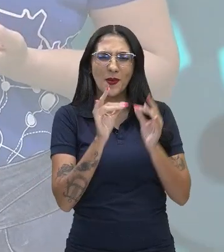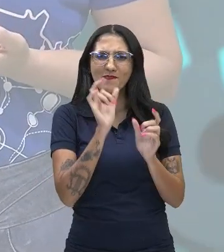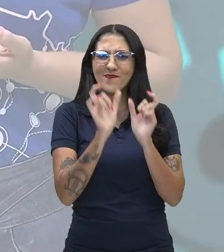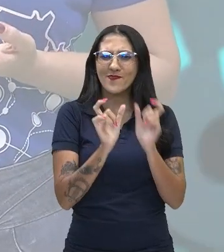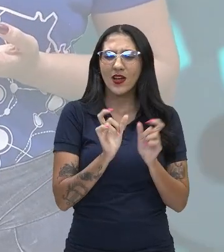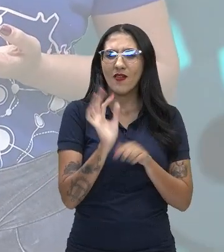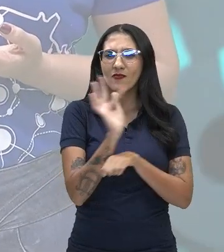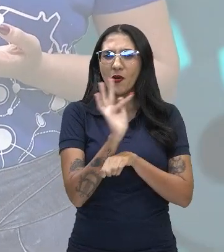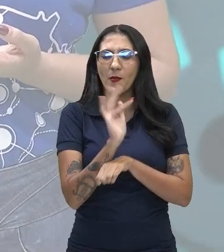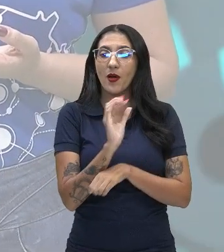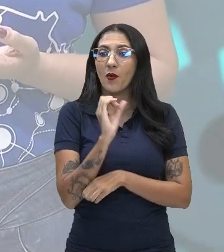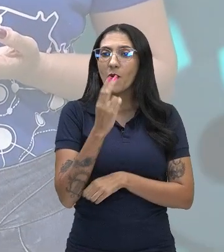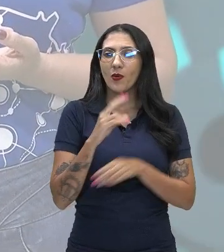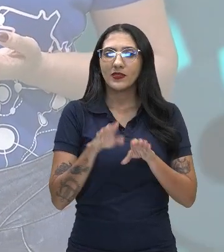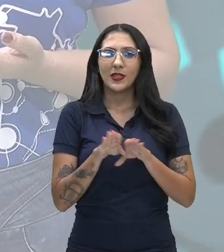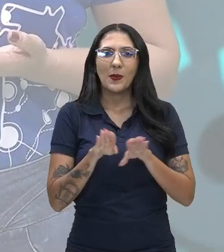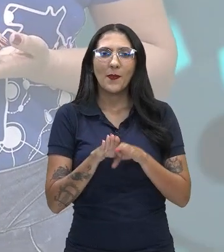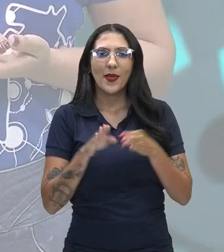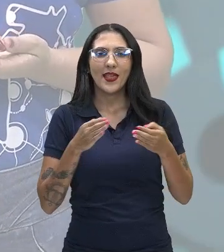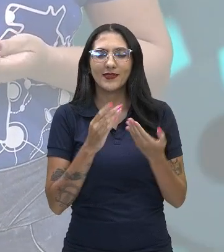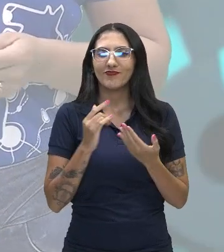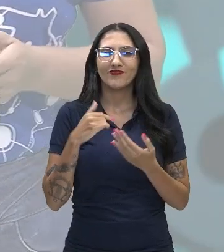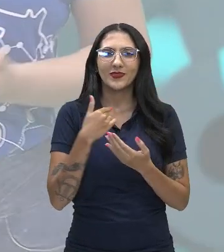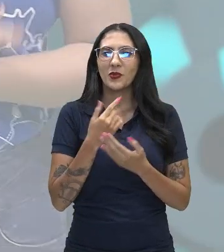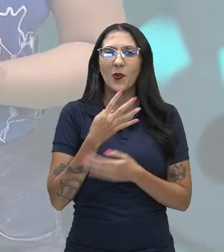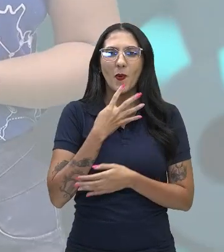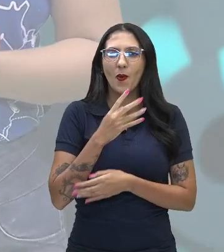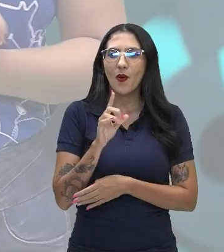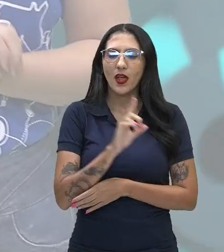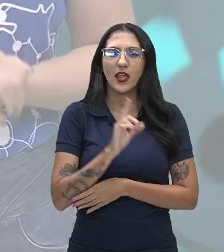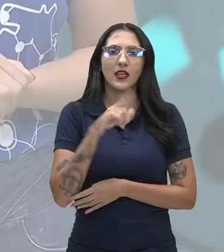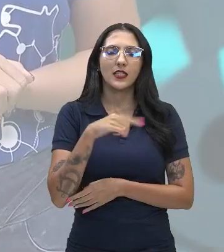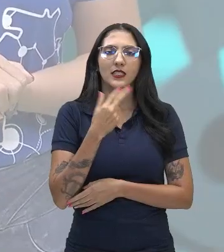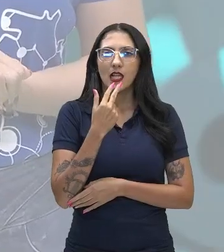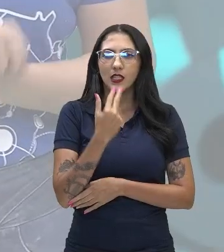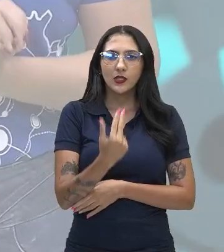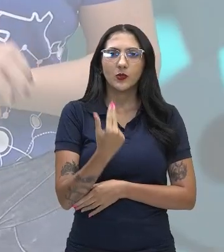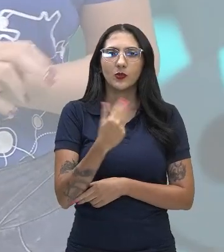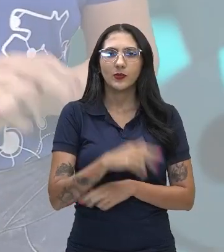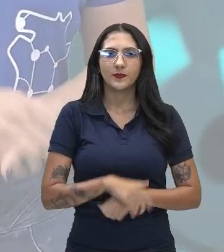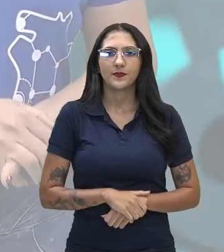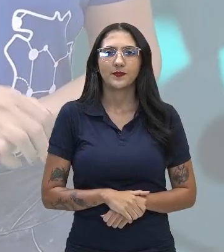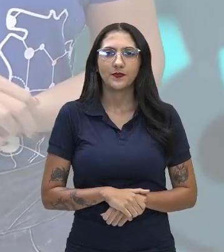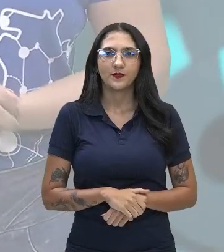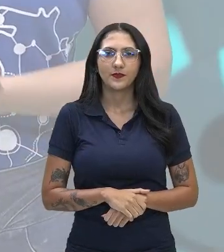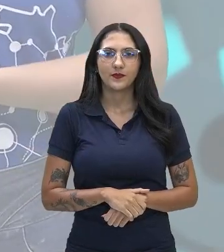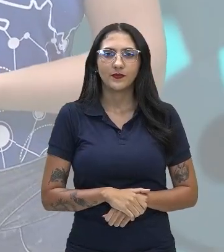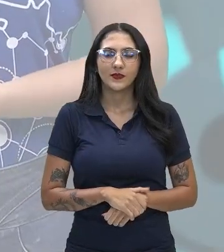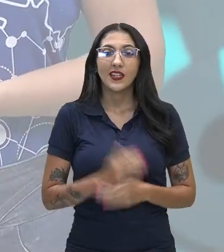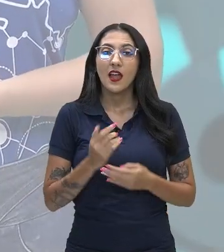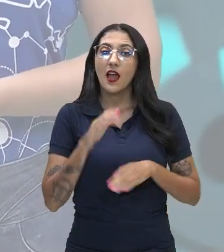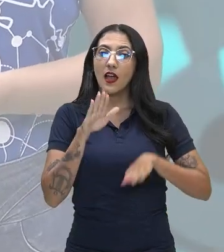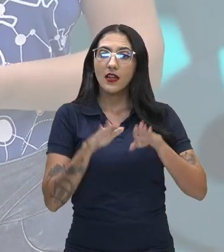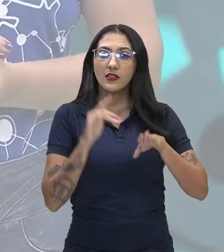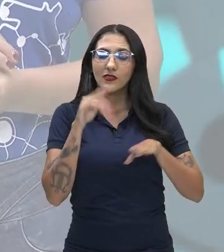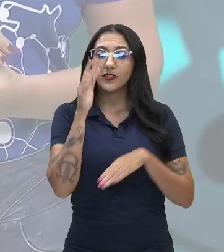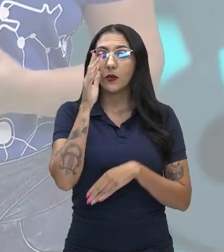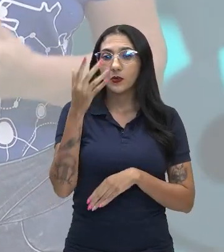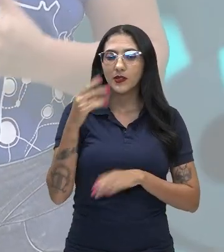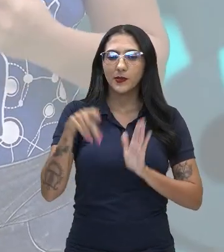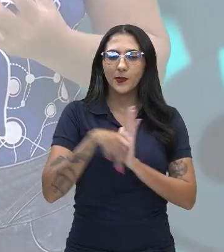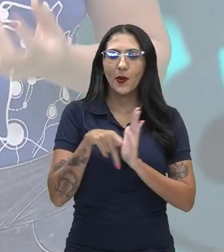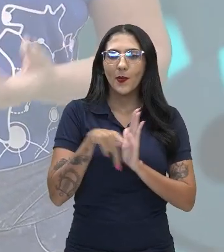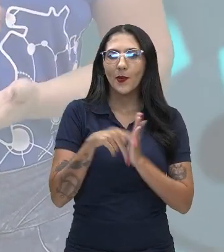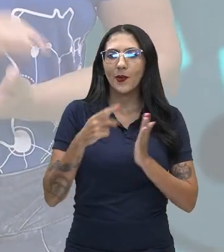e falta de familiaridade com a língua. Isso acontece até em textos na língua portuguesa. Se a gente